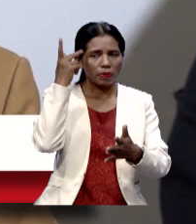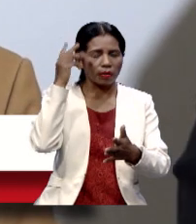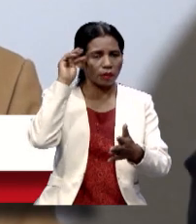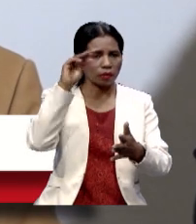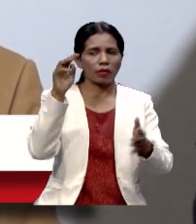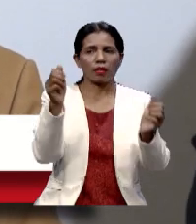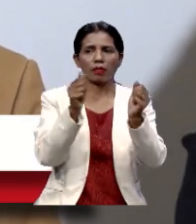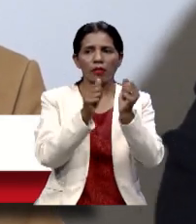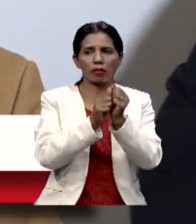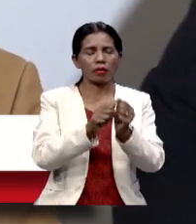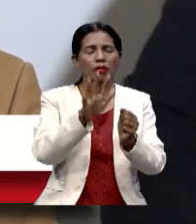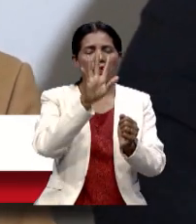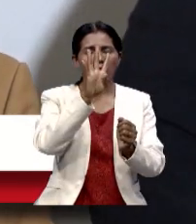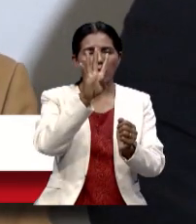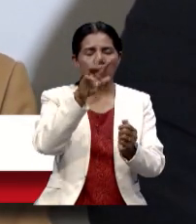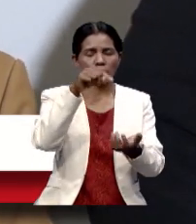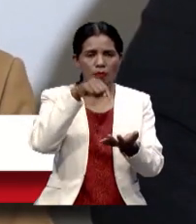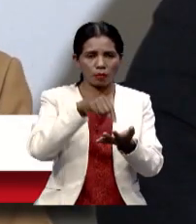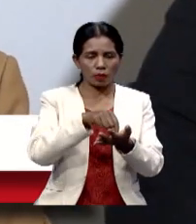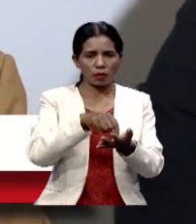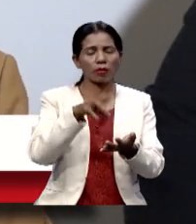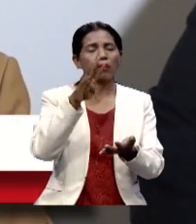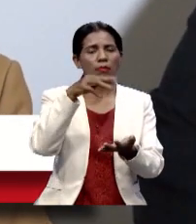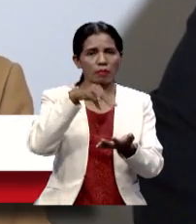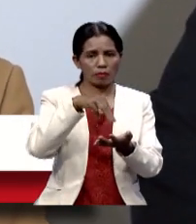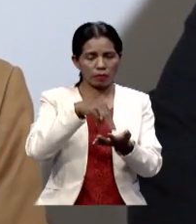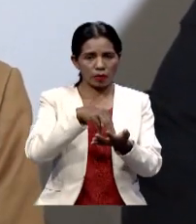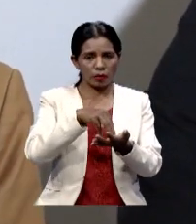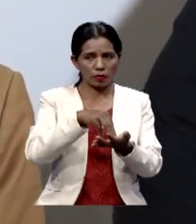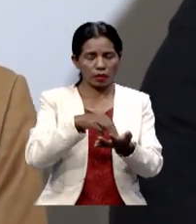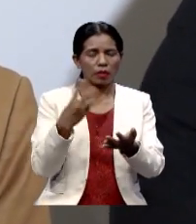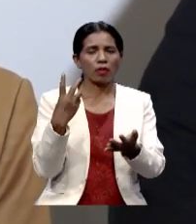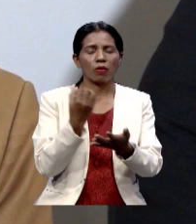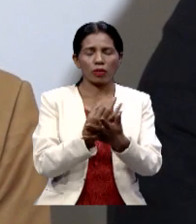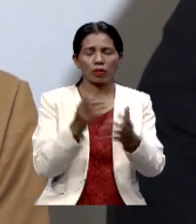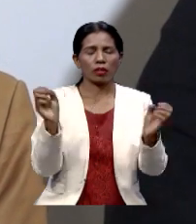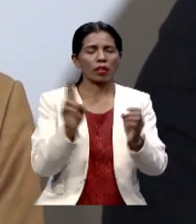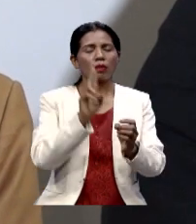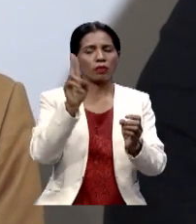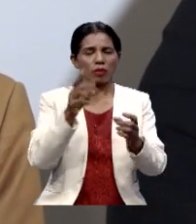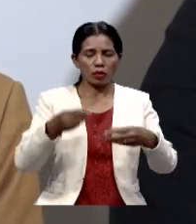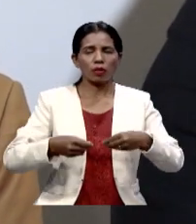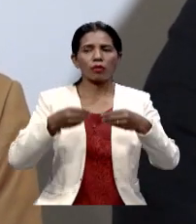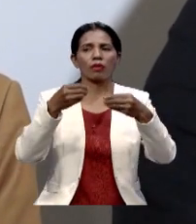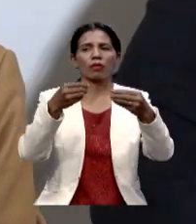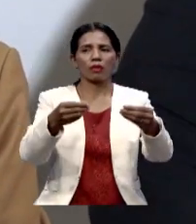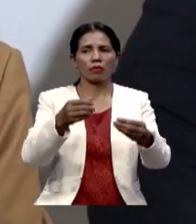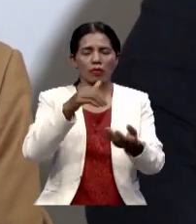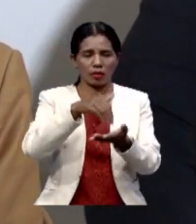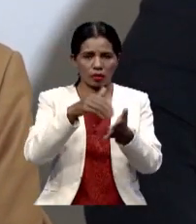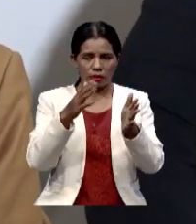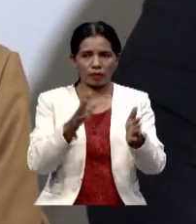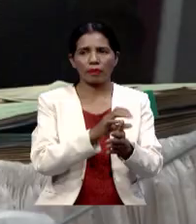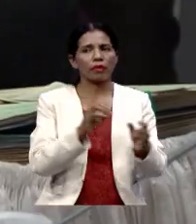hamoto 4.4 milhões tal, nebem osan se la executa 1 milhão se for fila falo ba cofre estado.